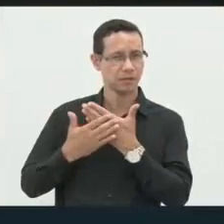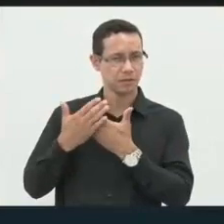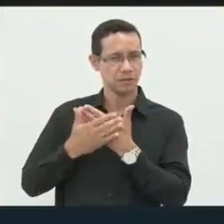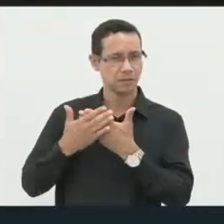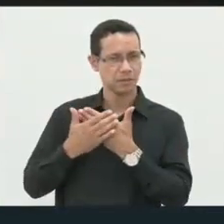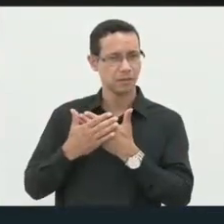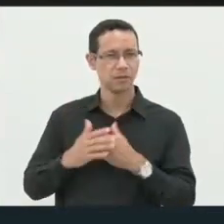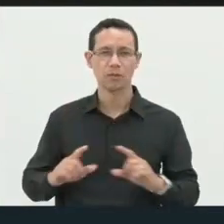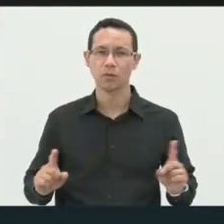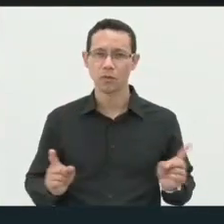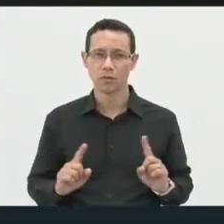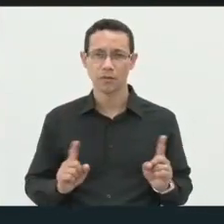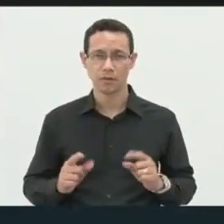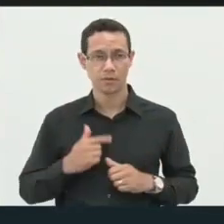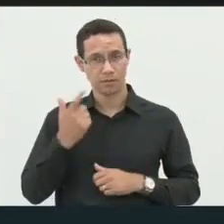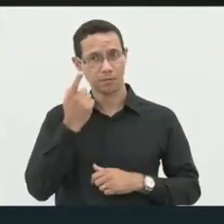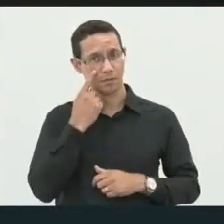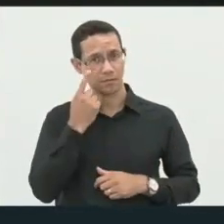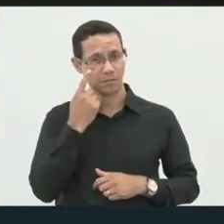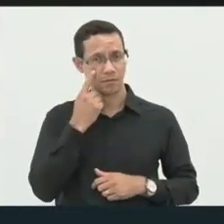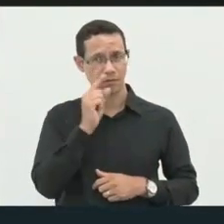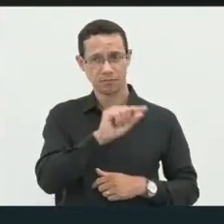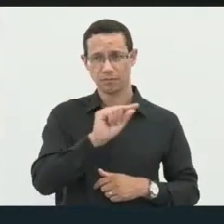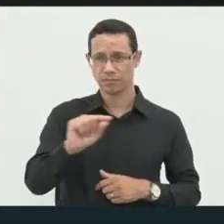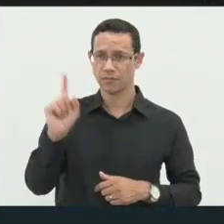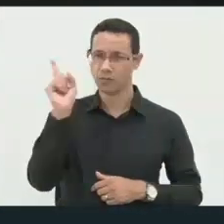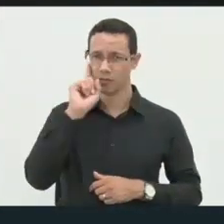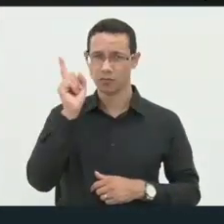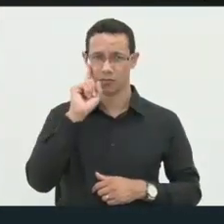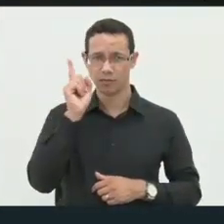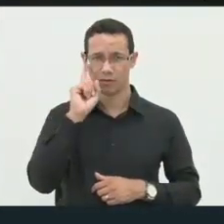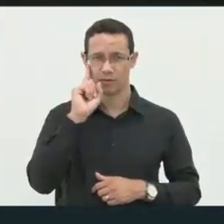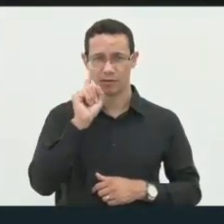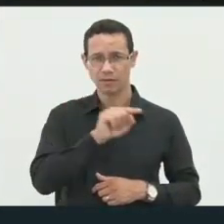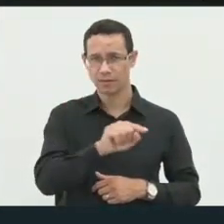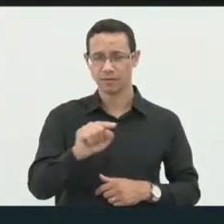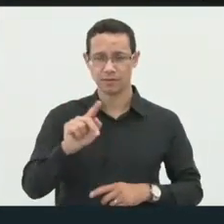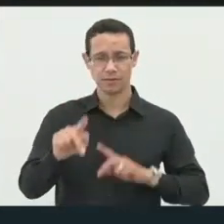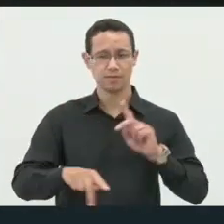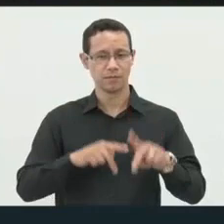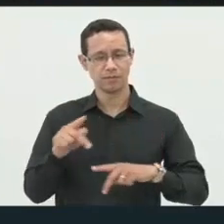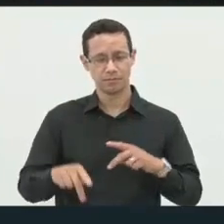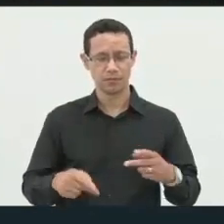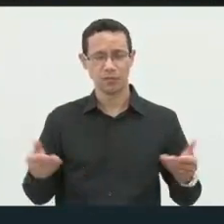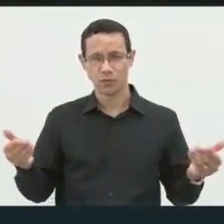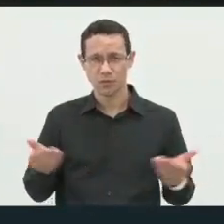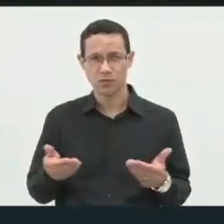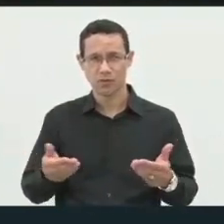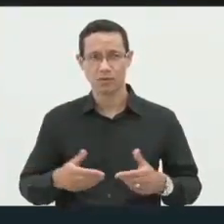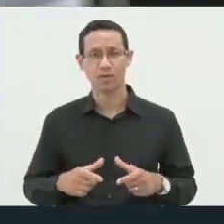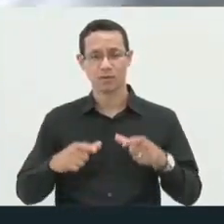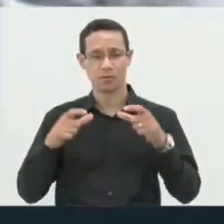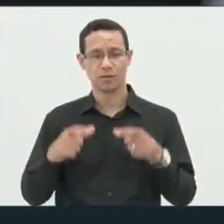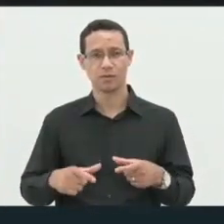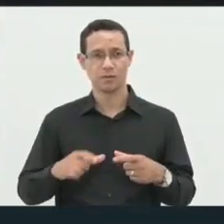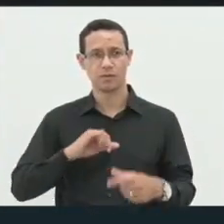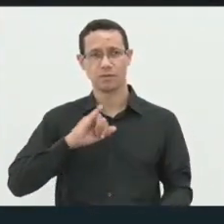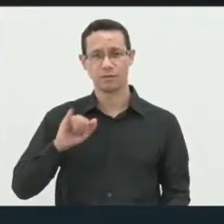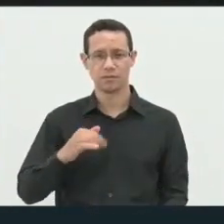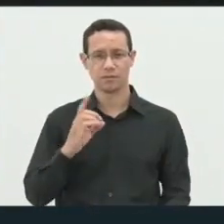junto com o nosso povo o que nós estamos passando hoje no nosso bairro Jardim Fortaleza